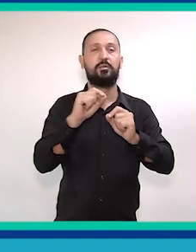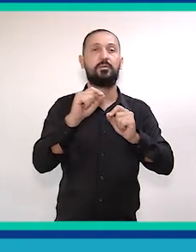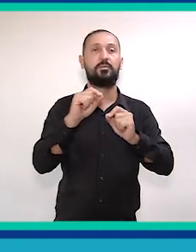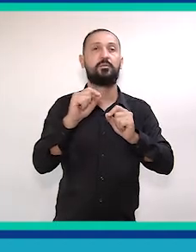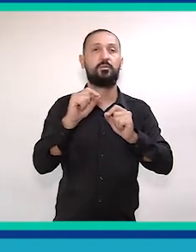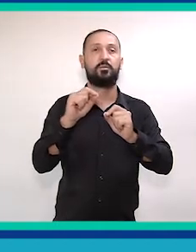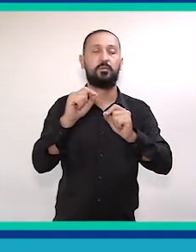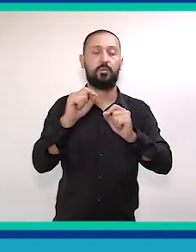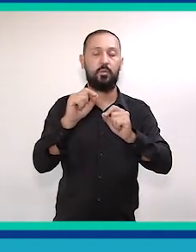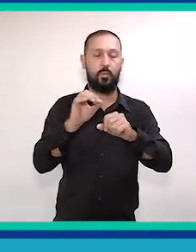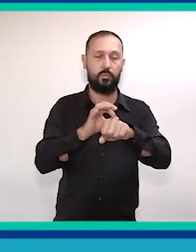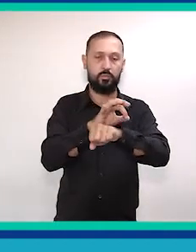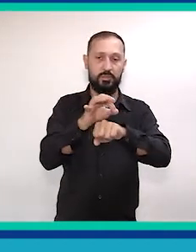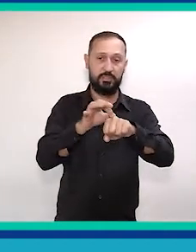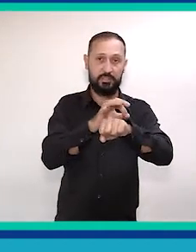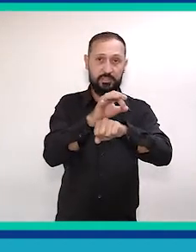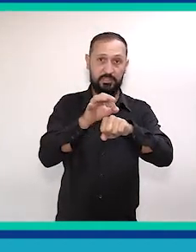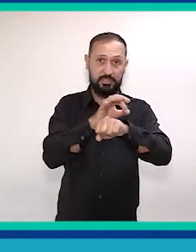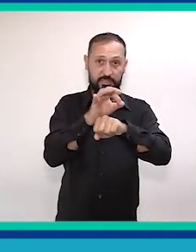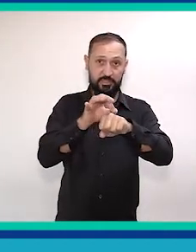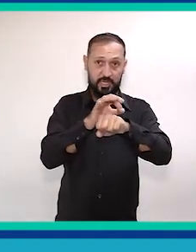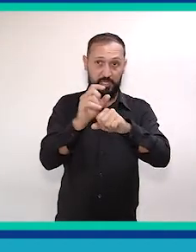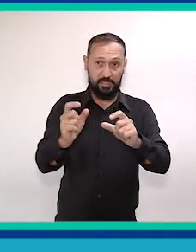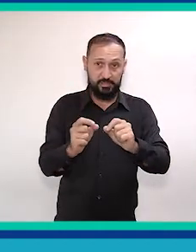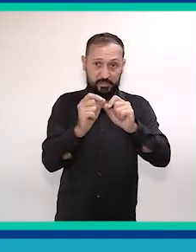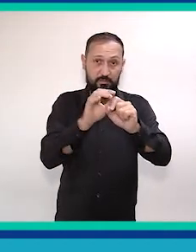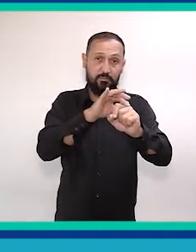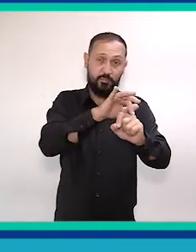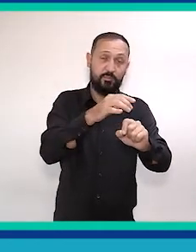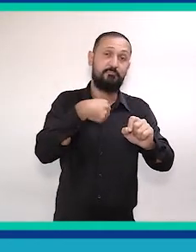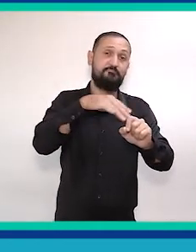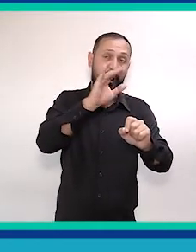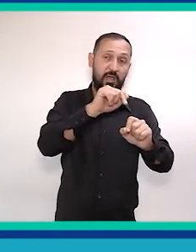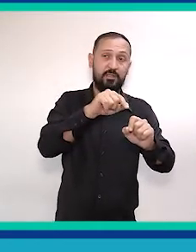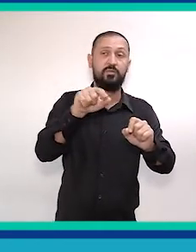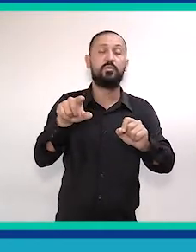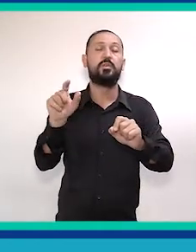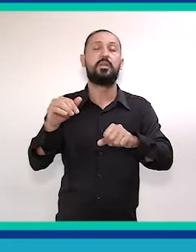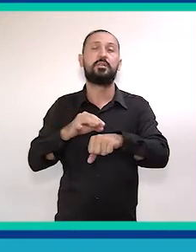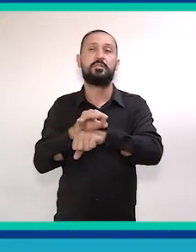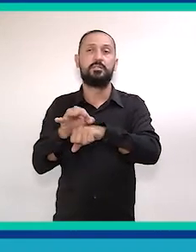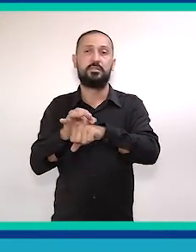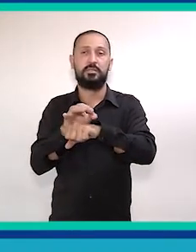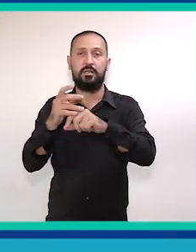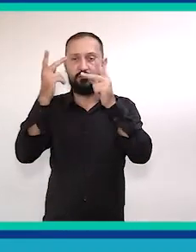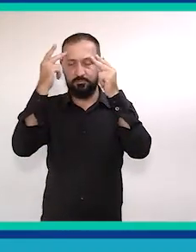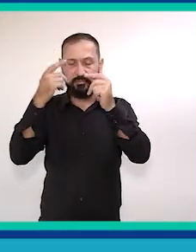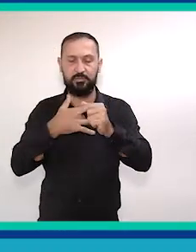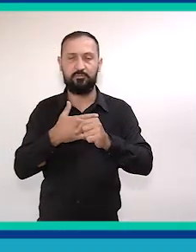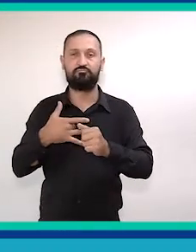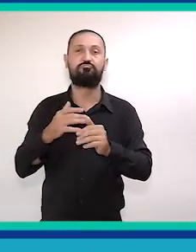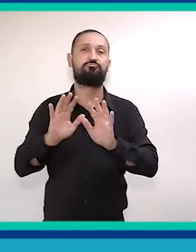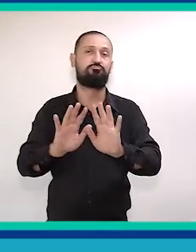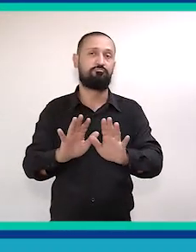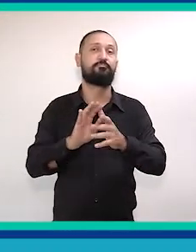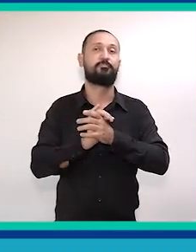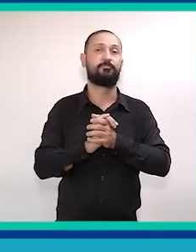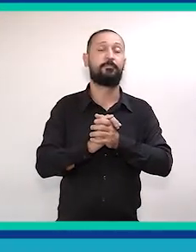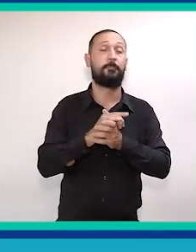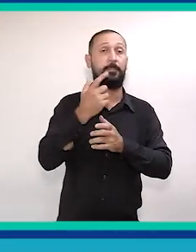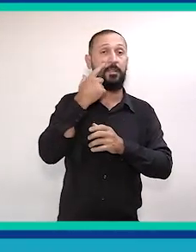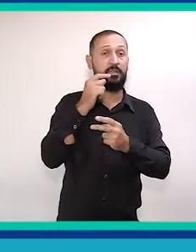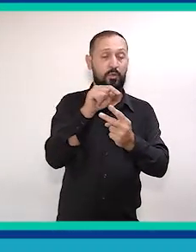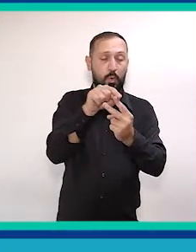célula tumoral do que uma célula saudável. Isso é o que a gente espera. Isso seria o positivo. Agora, se ele atinge a